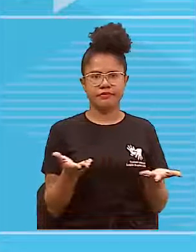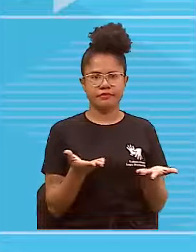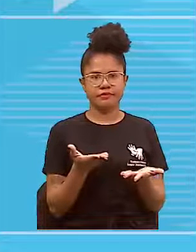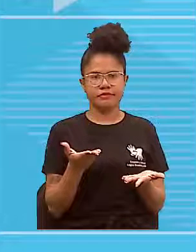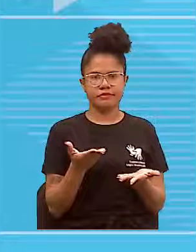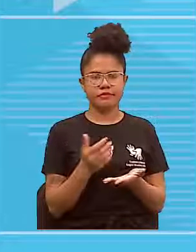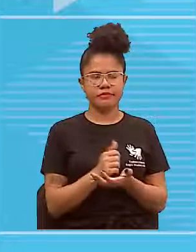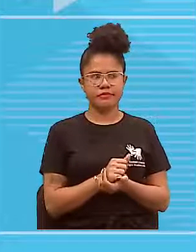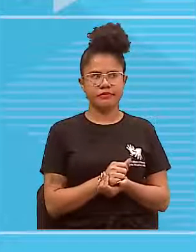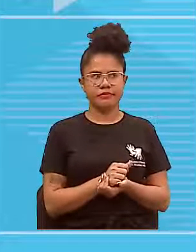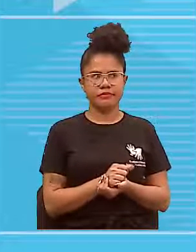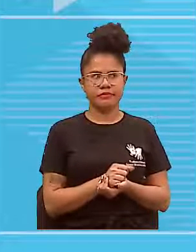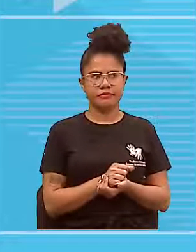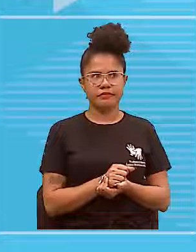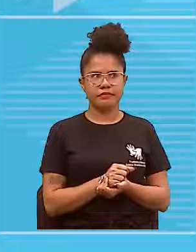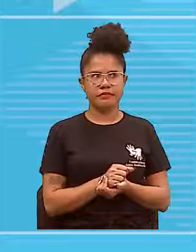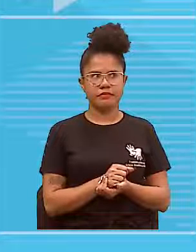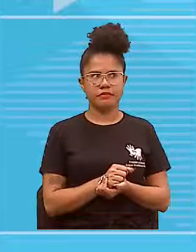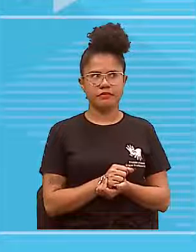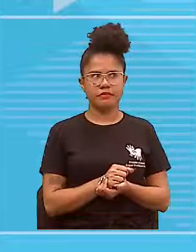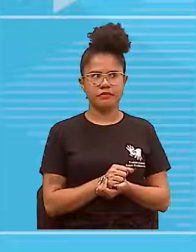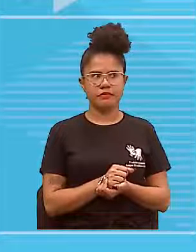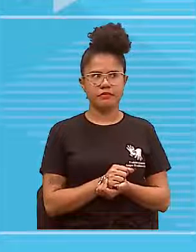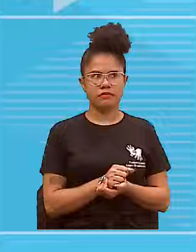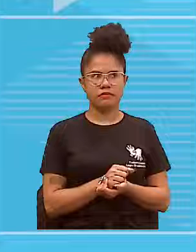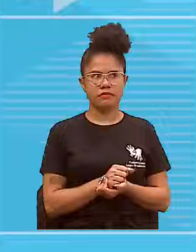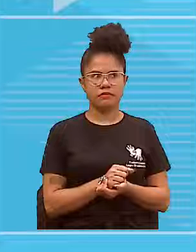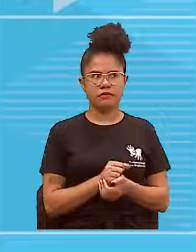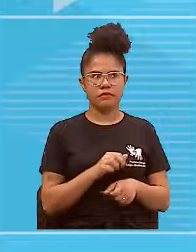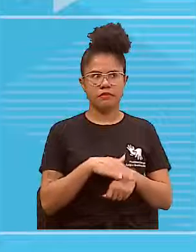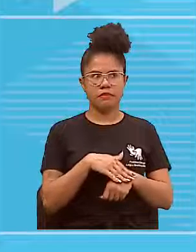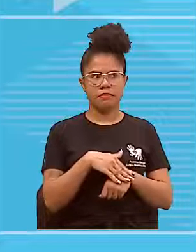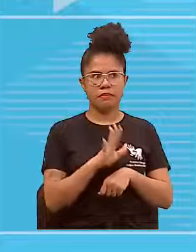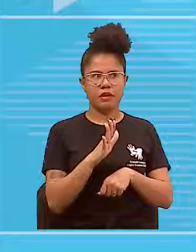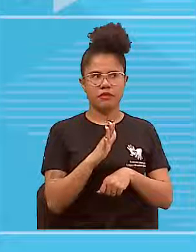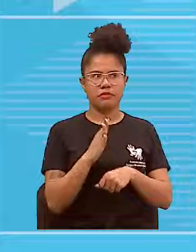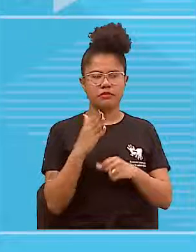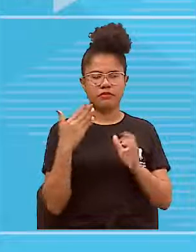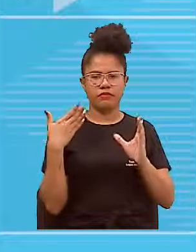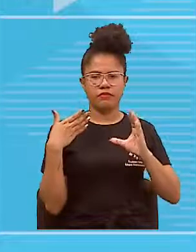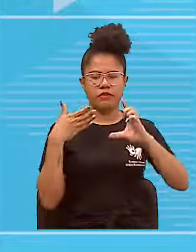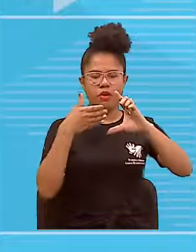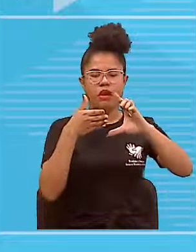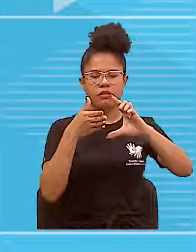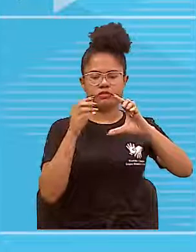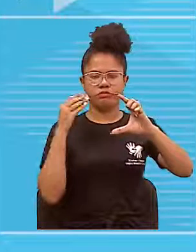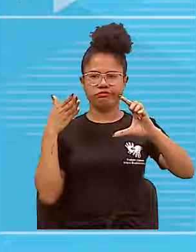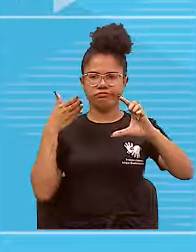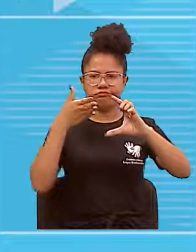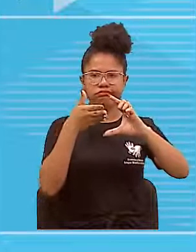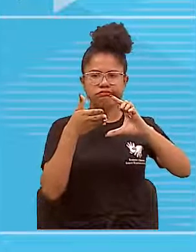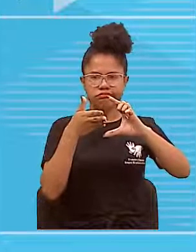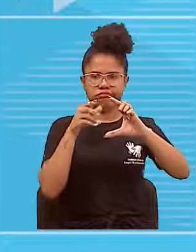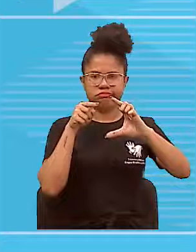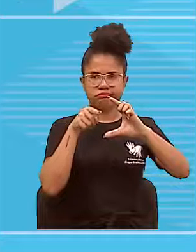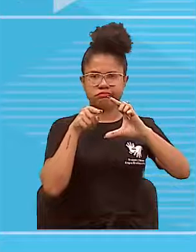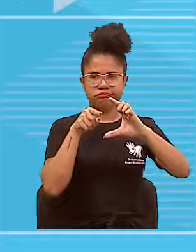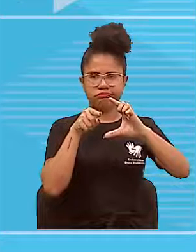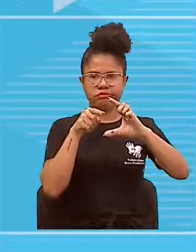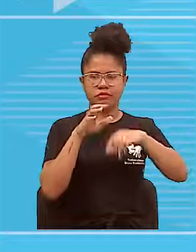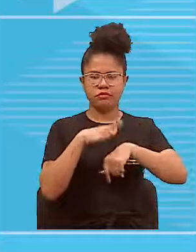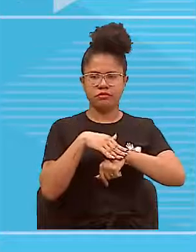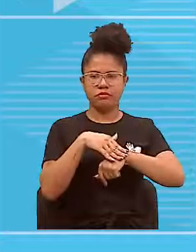medida de tendência central, quanto mais próximo ao centro, mais próximo ao centro, mais verdadeira